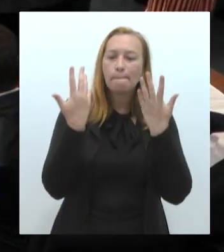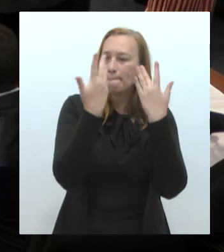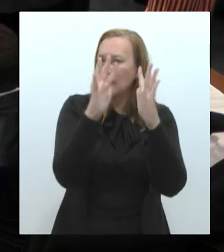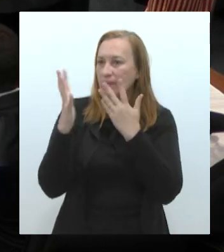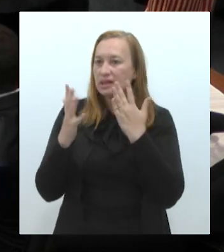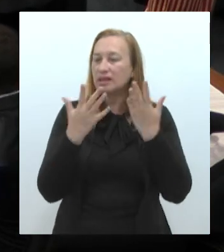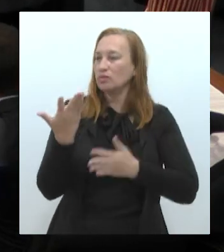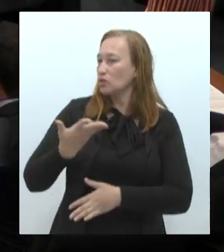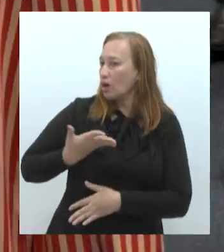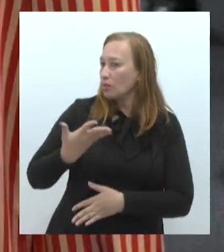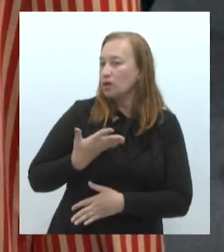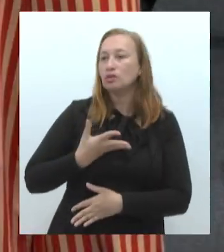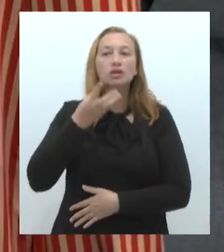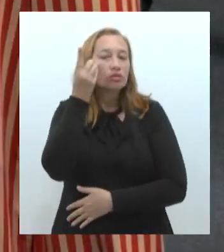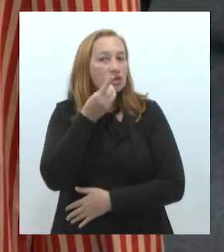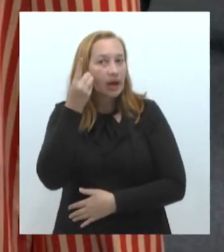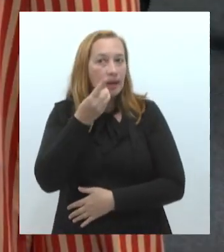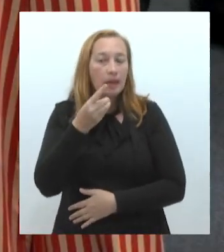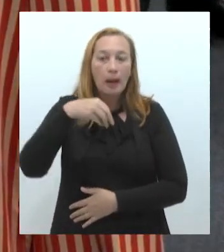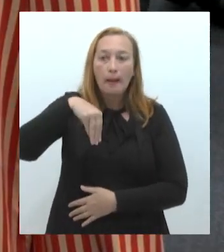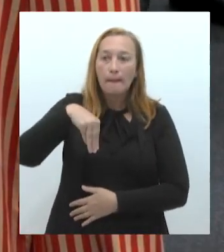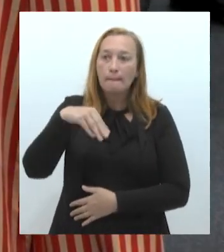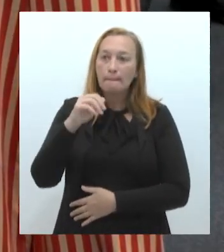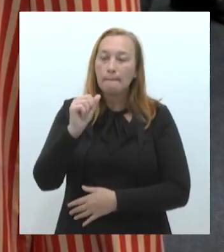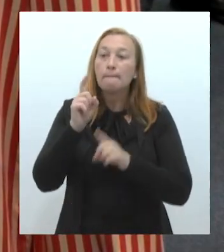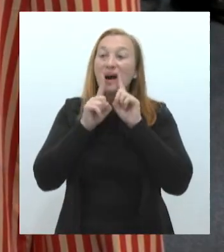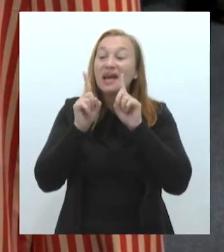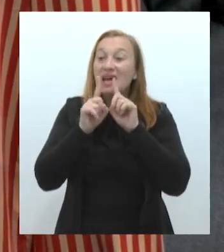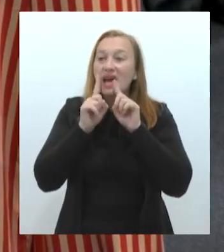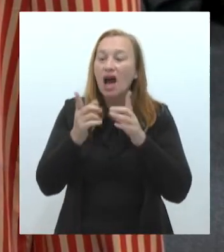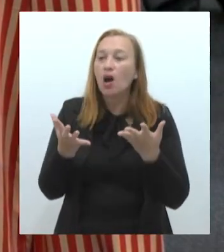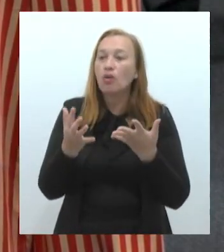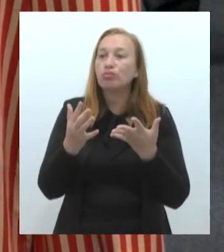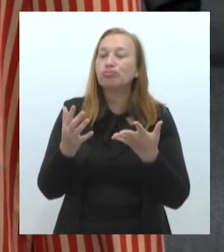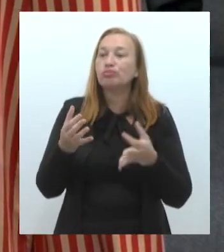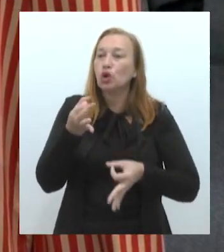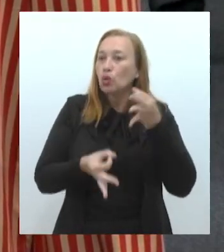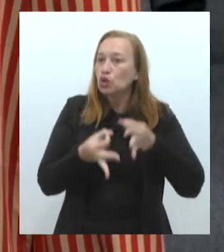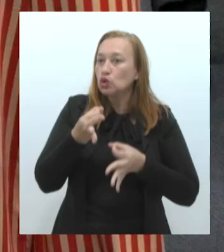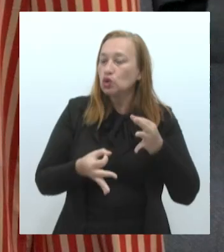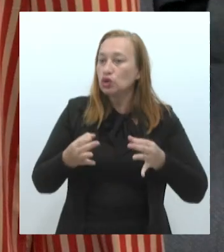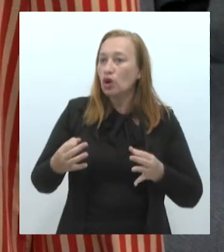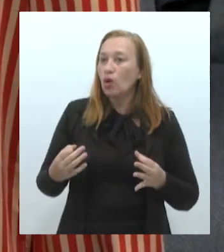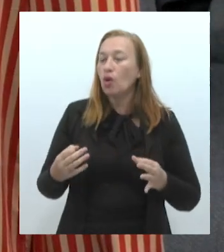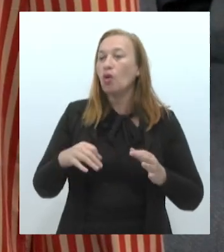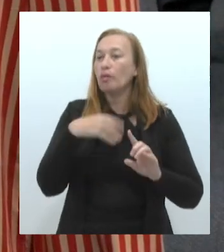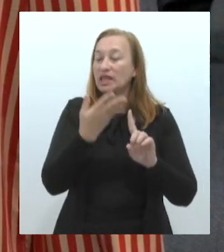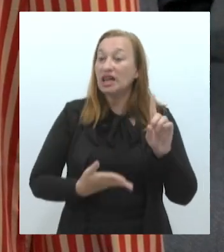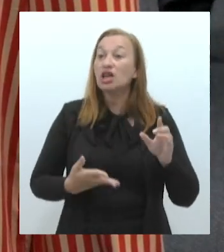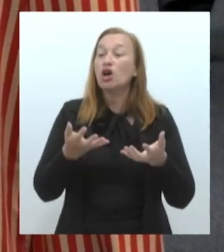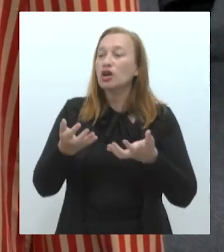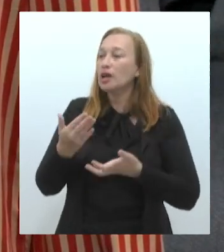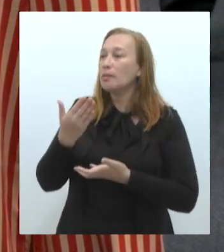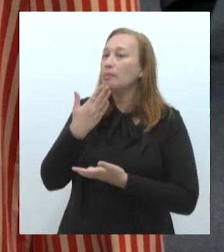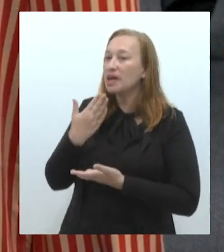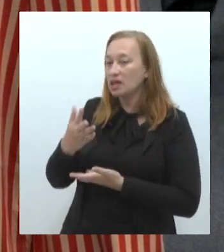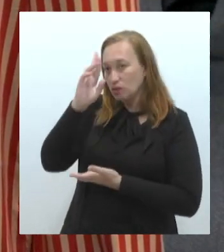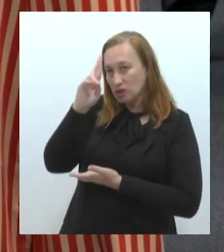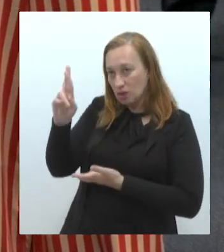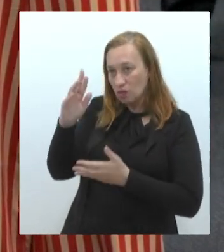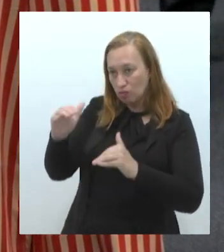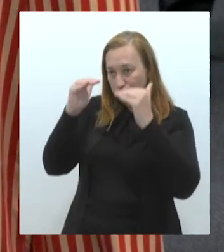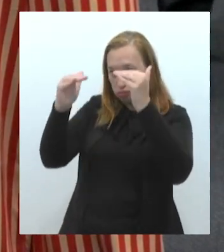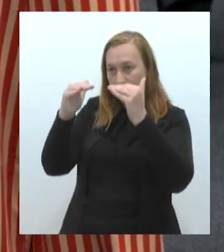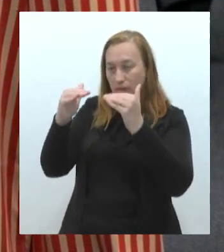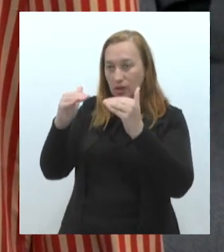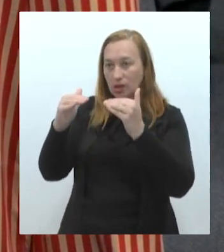nosso colega, o nosso deputado, que Maricá recebe uma justa homenagem. Mas, senhor presidente, eu queria pedir ao senhor, a Vossa Excelência, para revogar